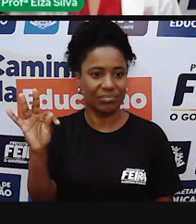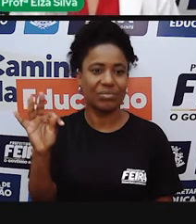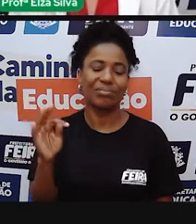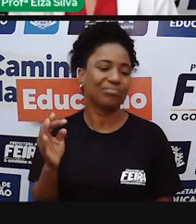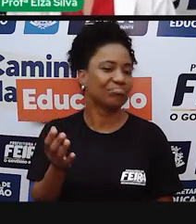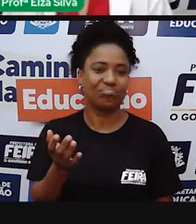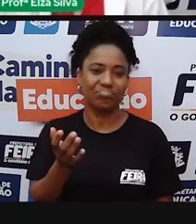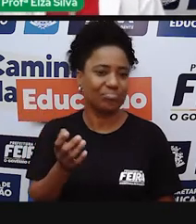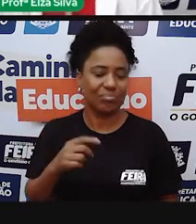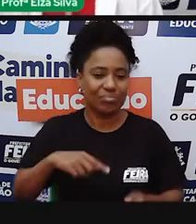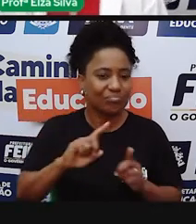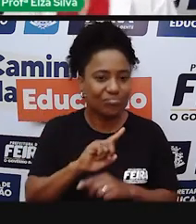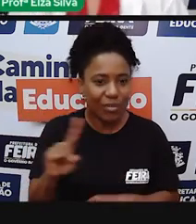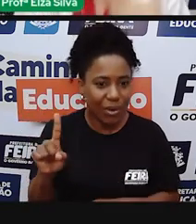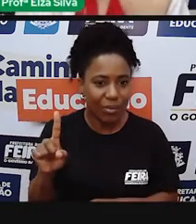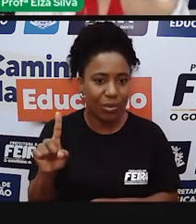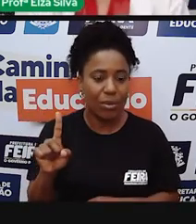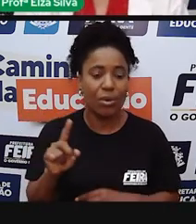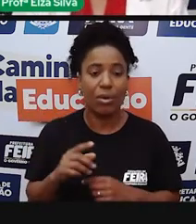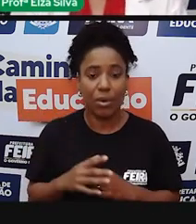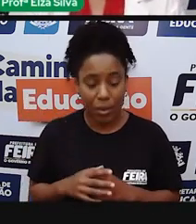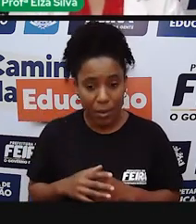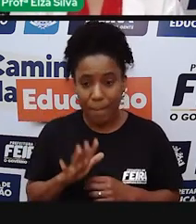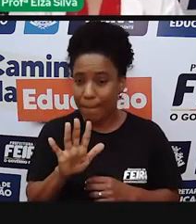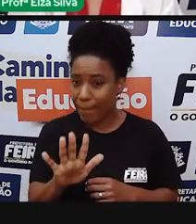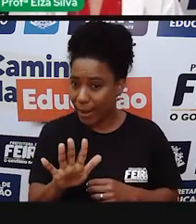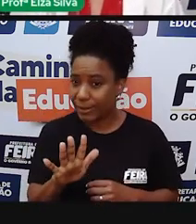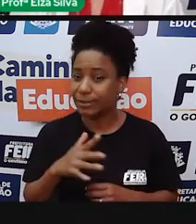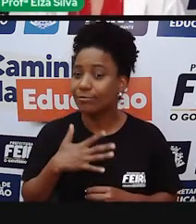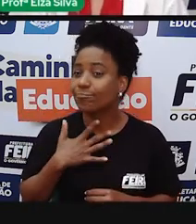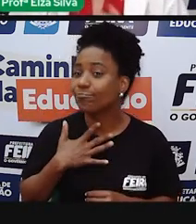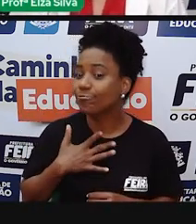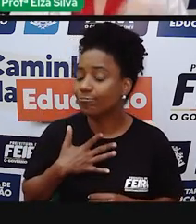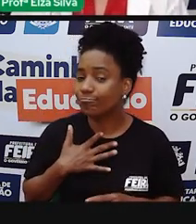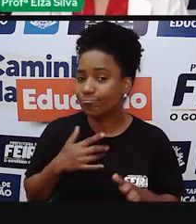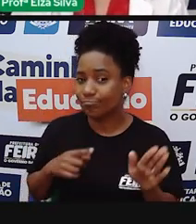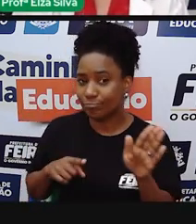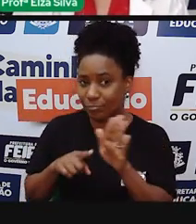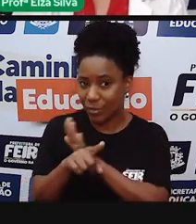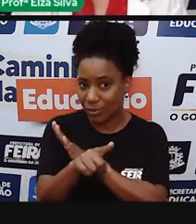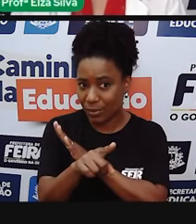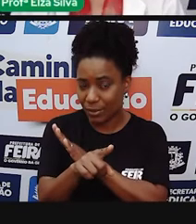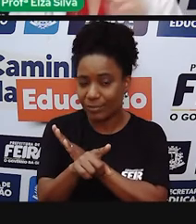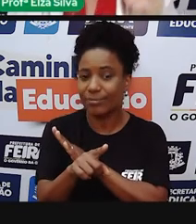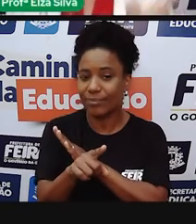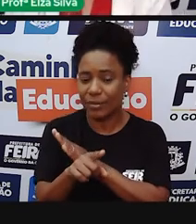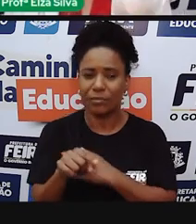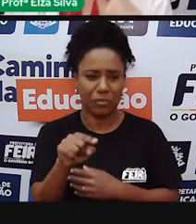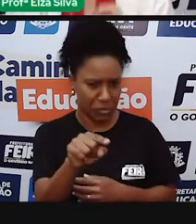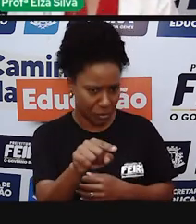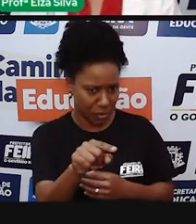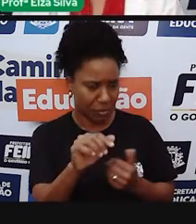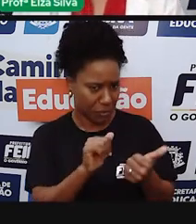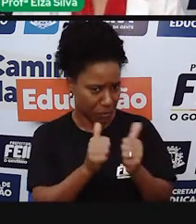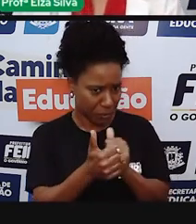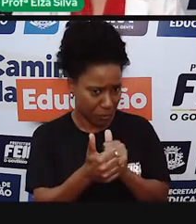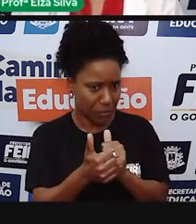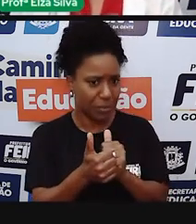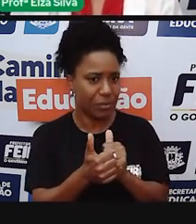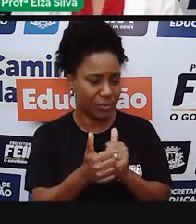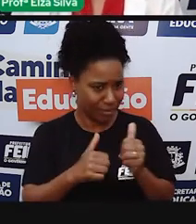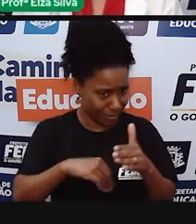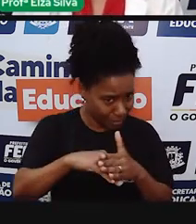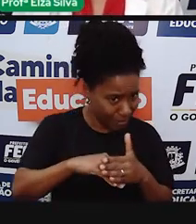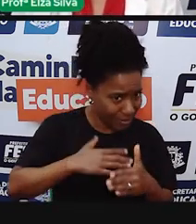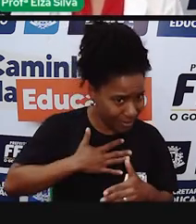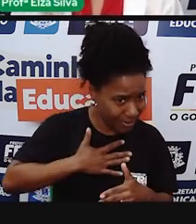ok? Mas se eu quero perguntar para alguém se ele joga futebol, eu pego a palavrinha do, que é